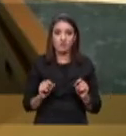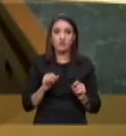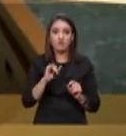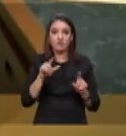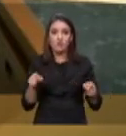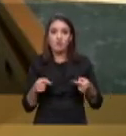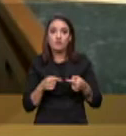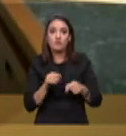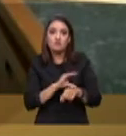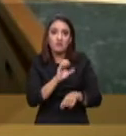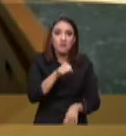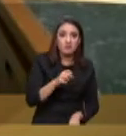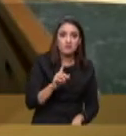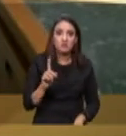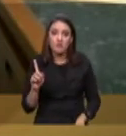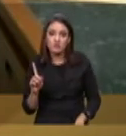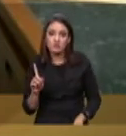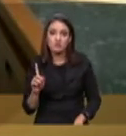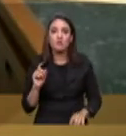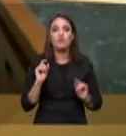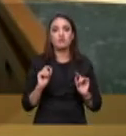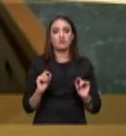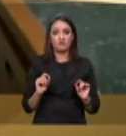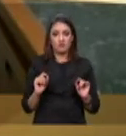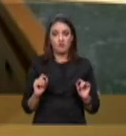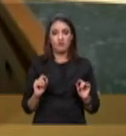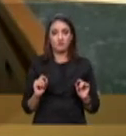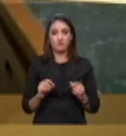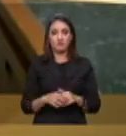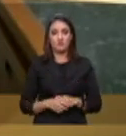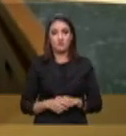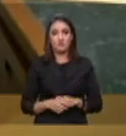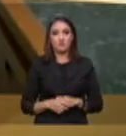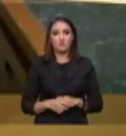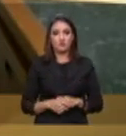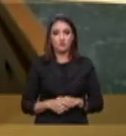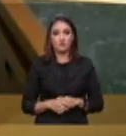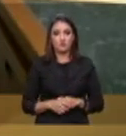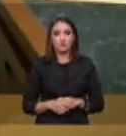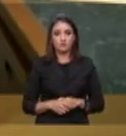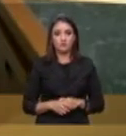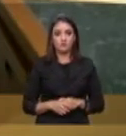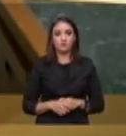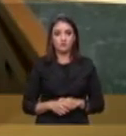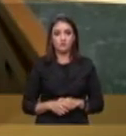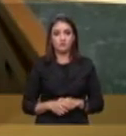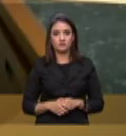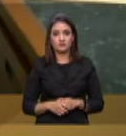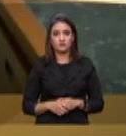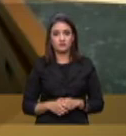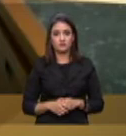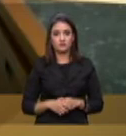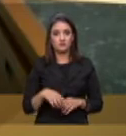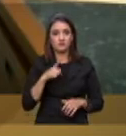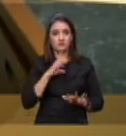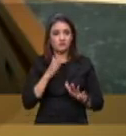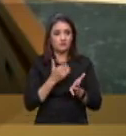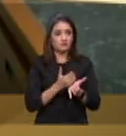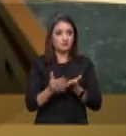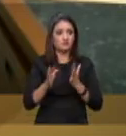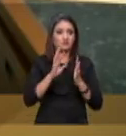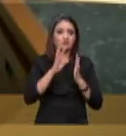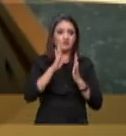constitucionalidade que haveria de prevalecer ou não, ou que se chamou aqui de, desde a petição inicial,